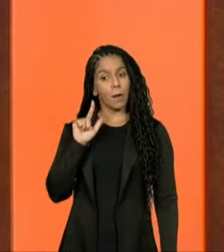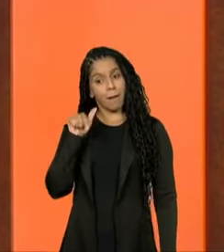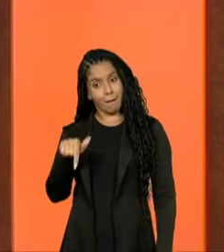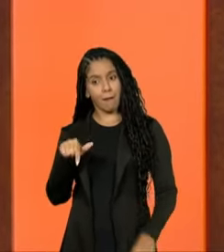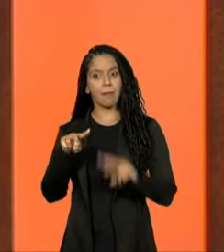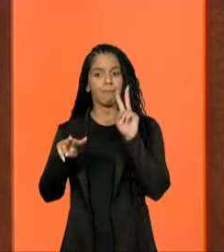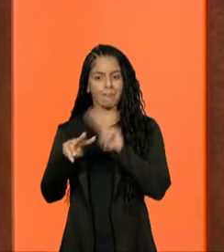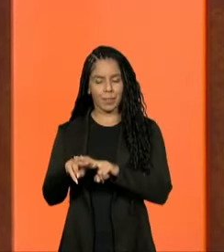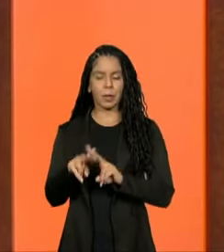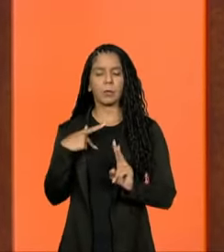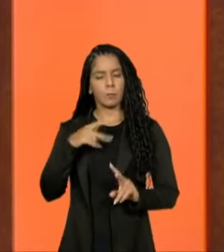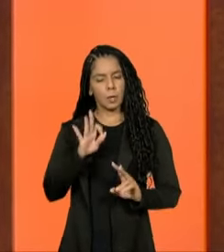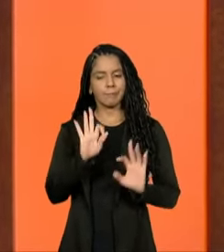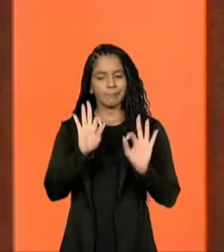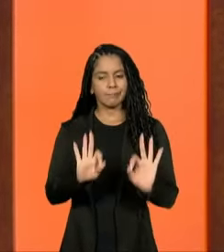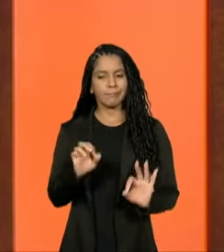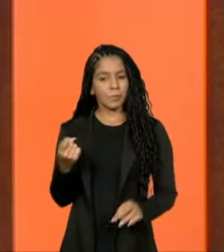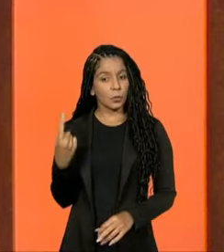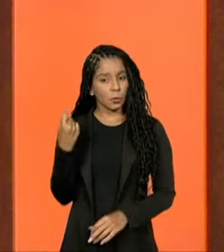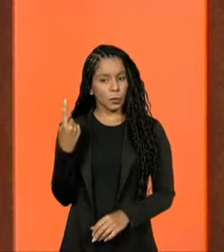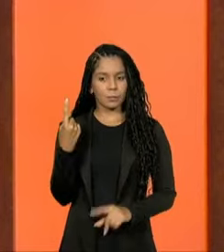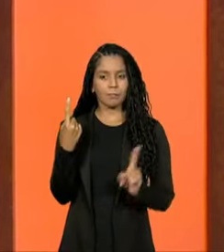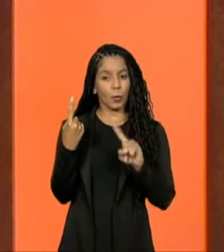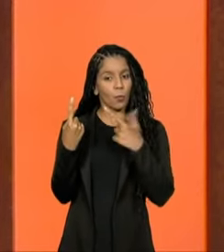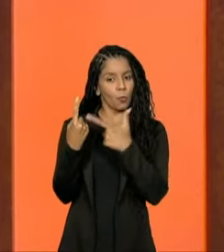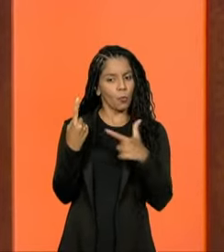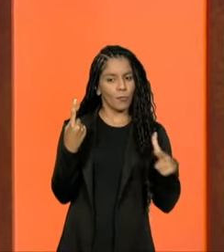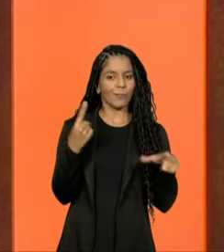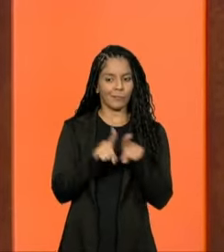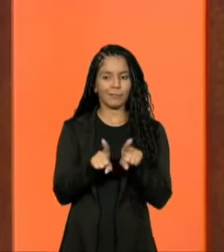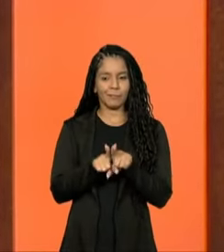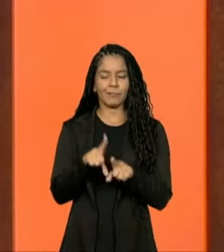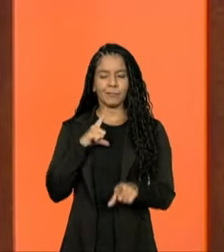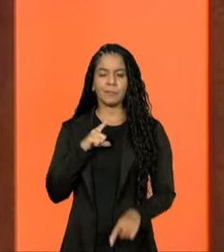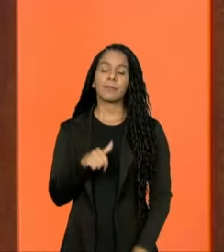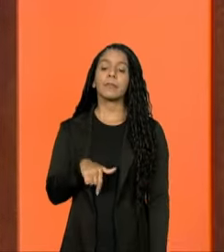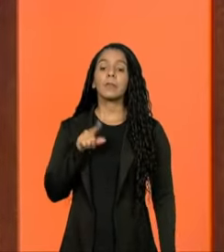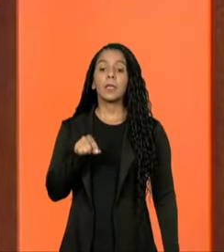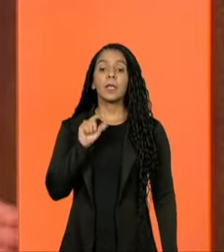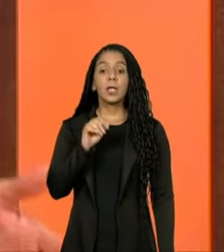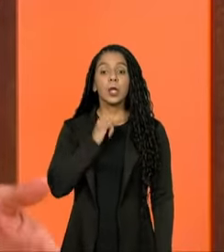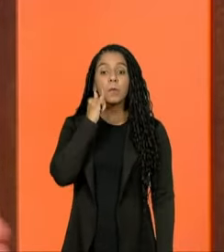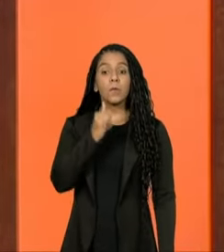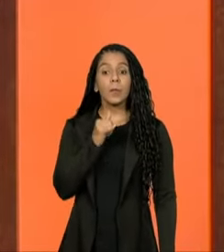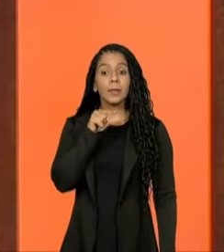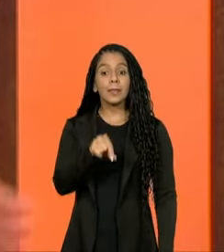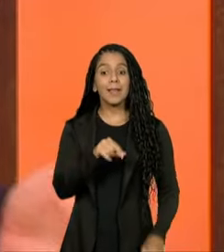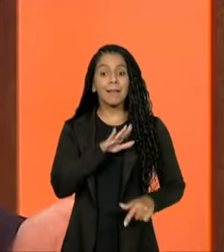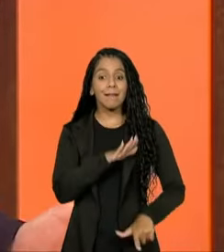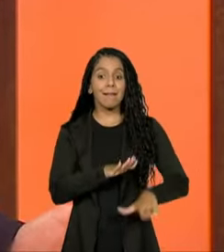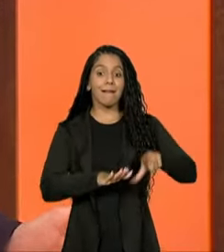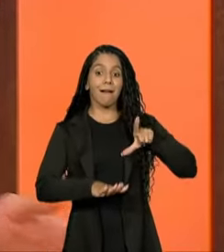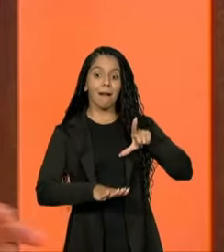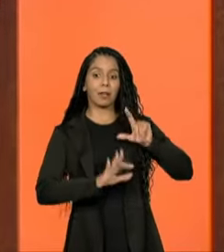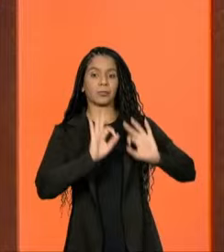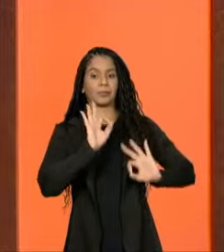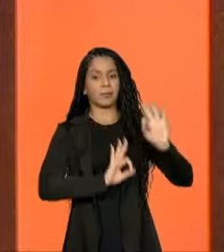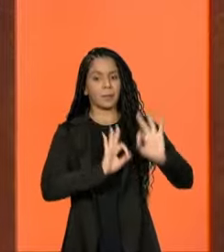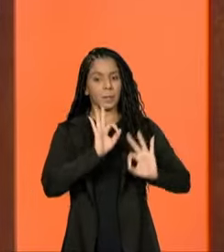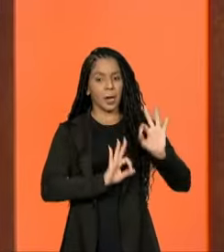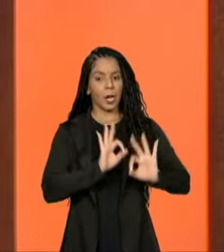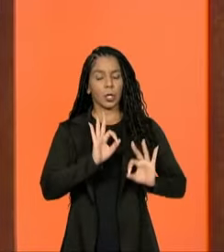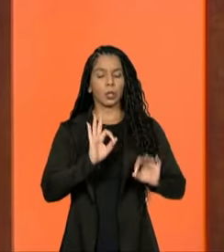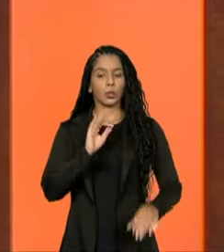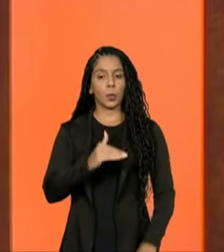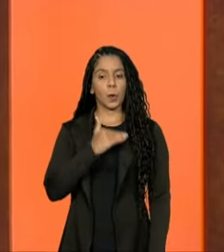mas certamente não é ele sozinho, é a informação de que ele teria participado do planejamento e que ele sabia antes. Uhum. Essa foi